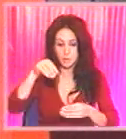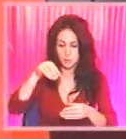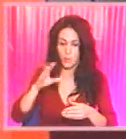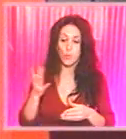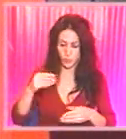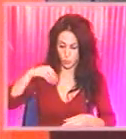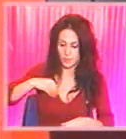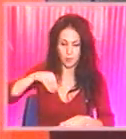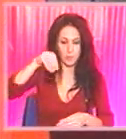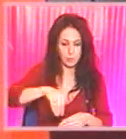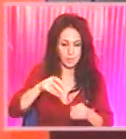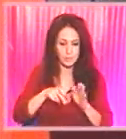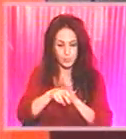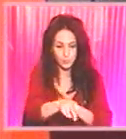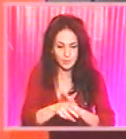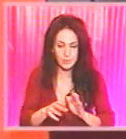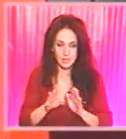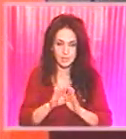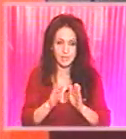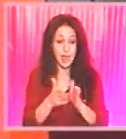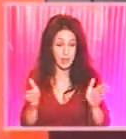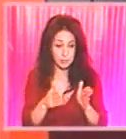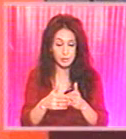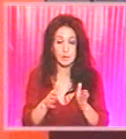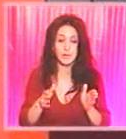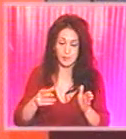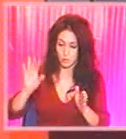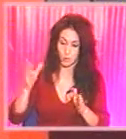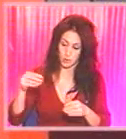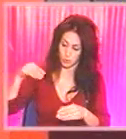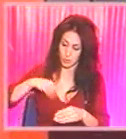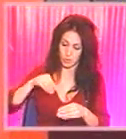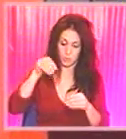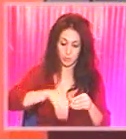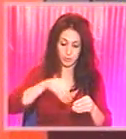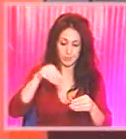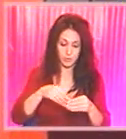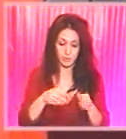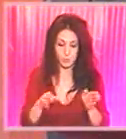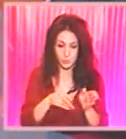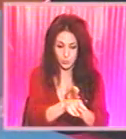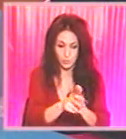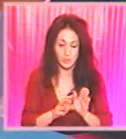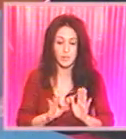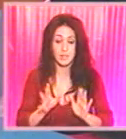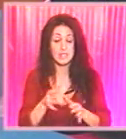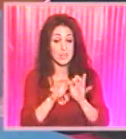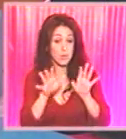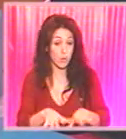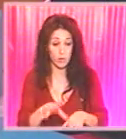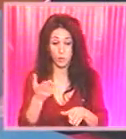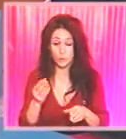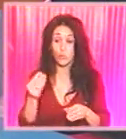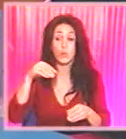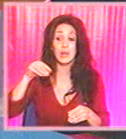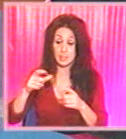encostar o cartão. Que leio o nosso cartãozinho. Este terminal não é mais do que a mesma, portanto, tem o mesmo propósito daquele terminal que tem para